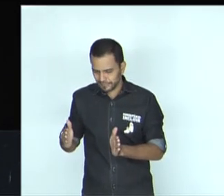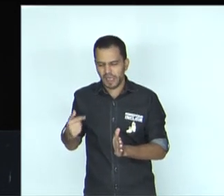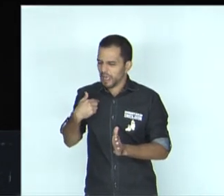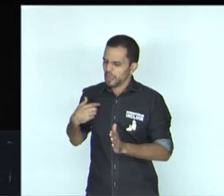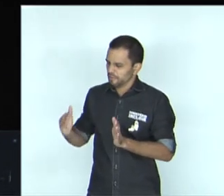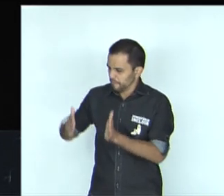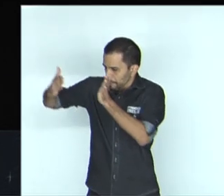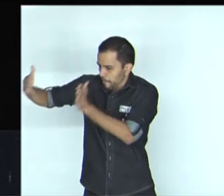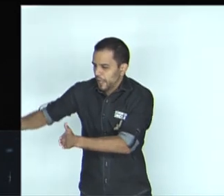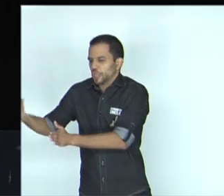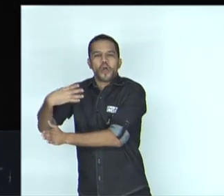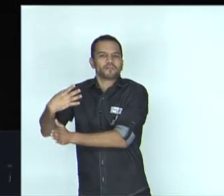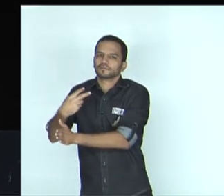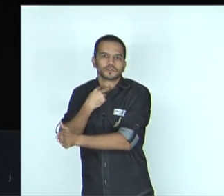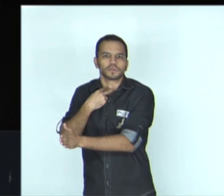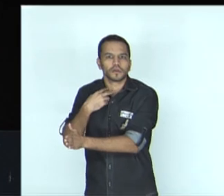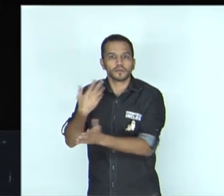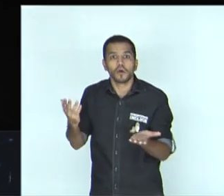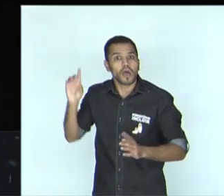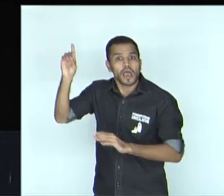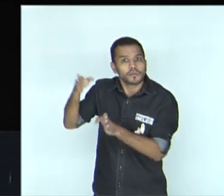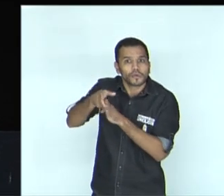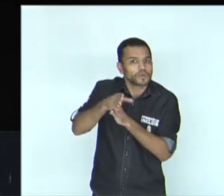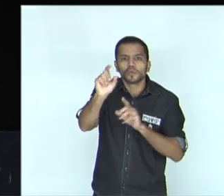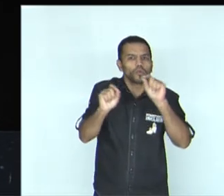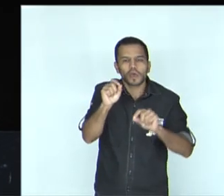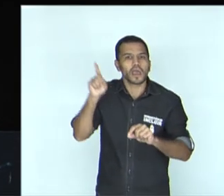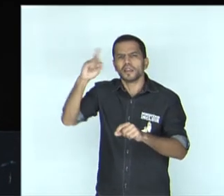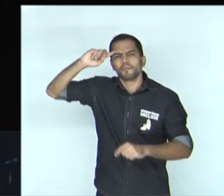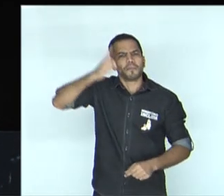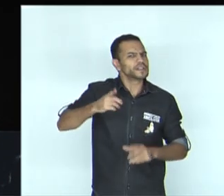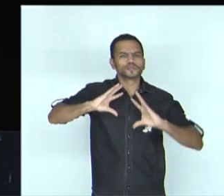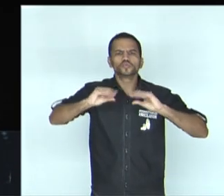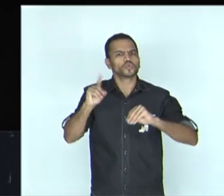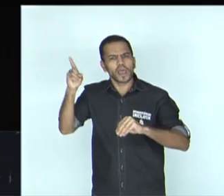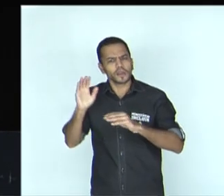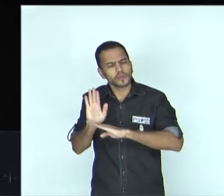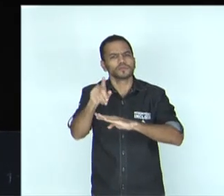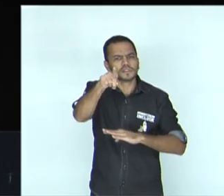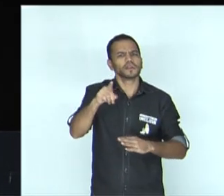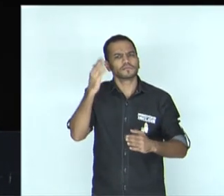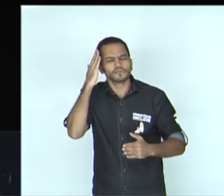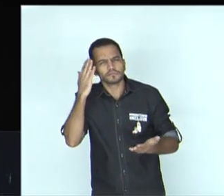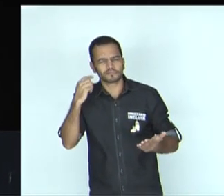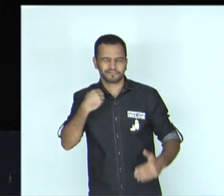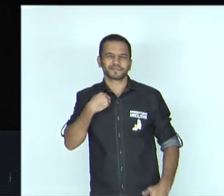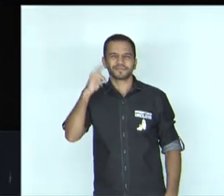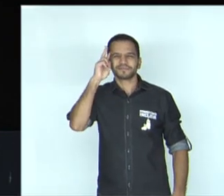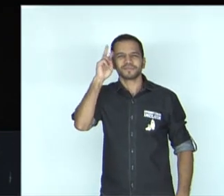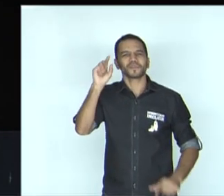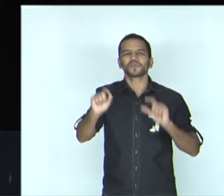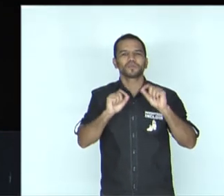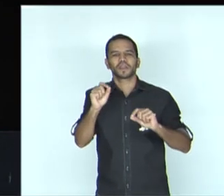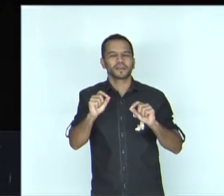sou eu. É o Deus Todo-Poderoso. É isso que ele está dizendo. Eu me lembro de Números 21, de